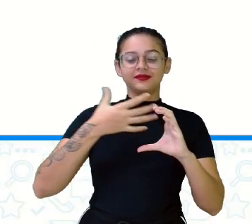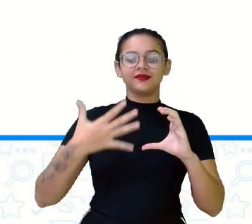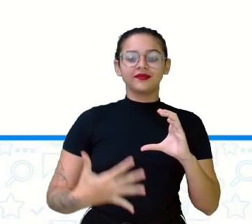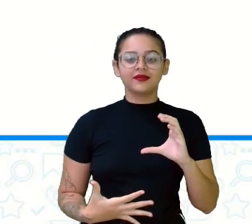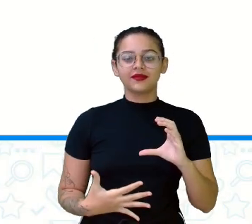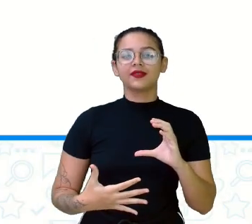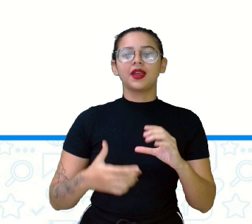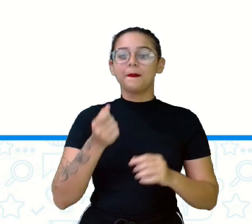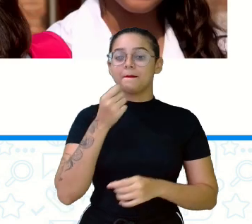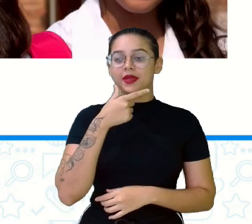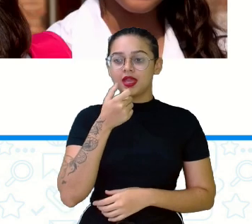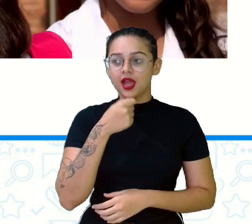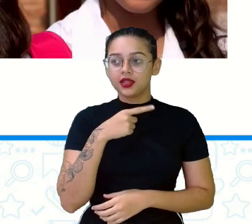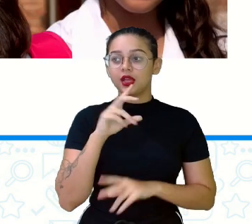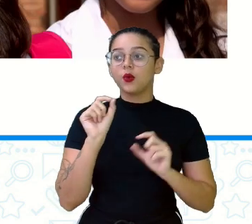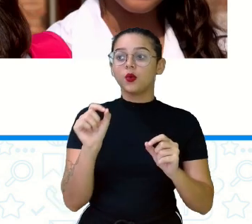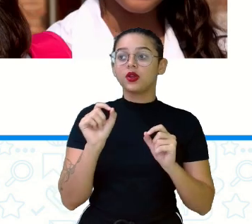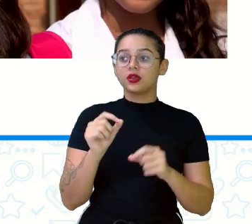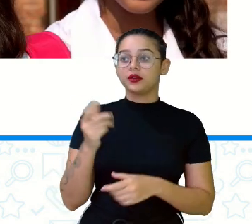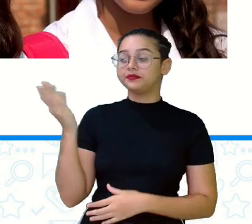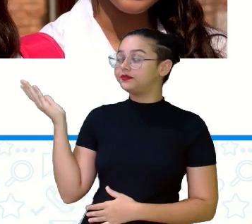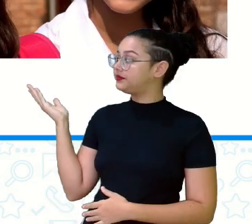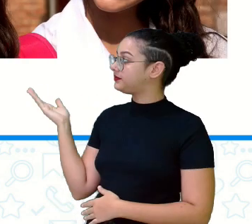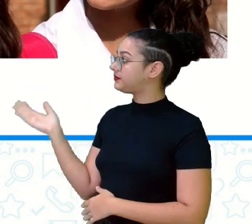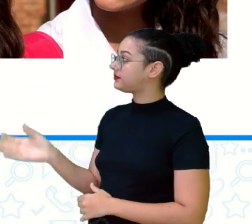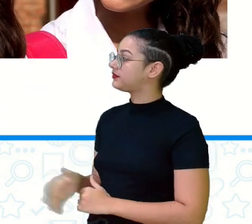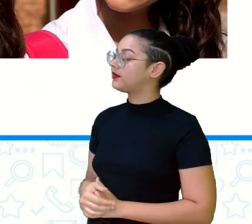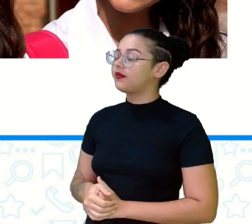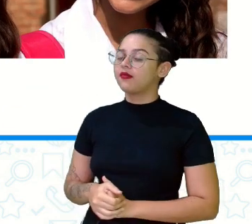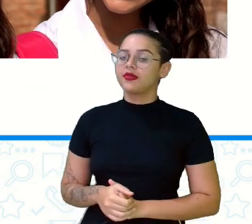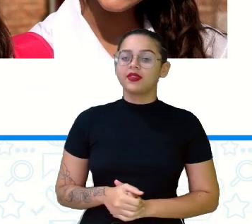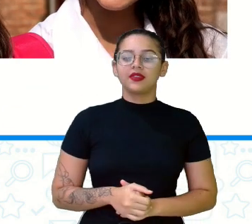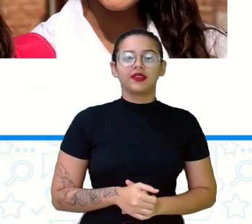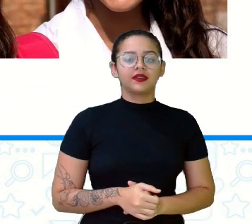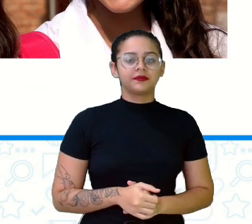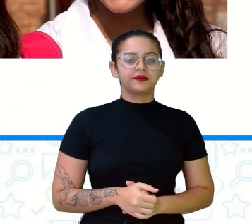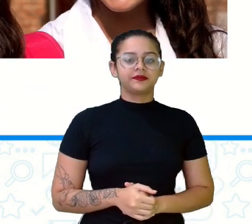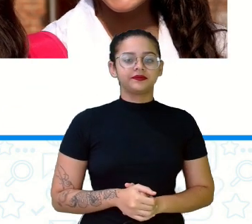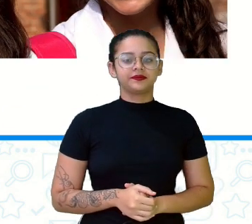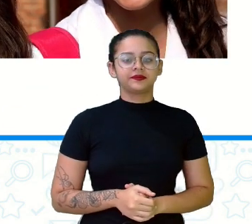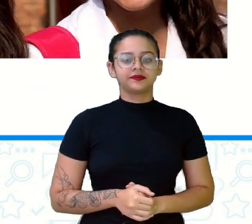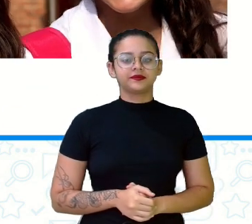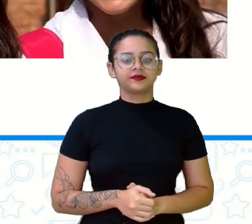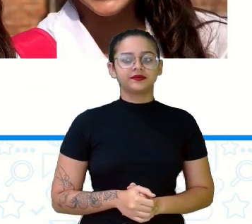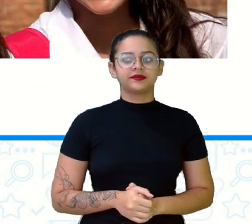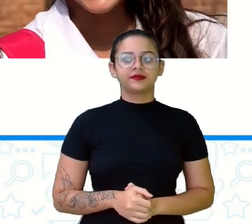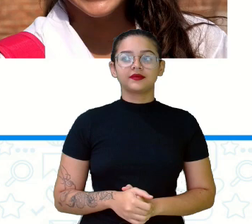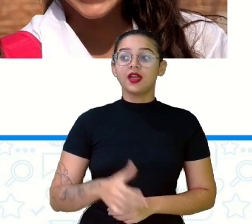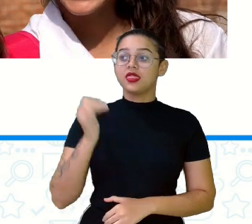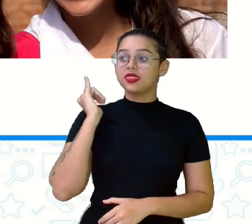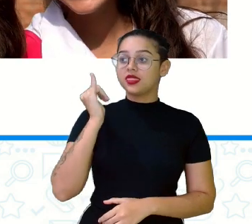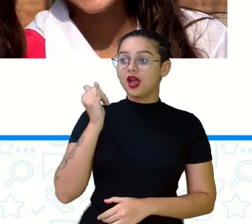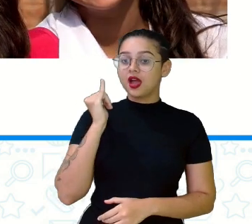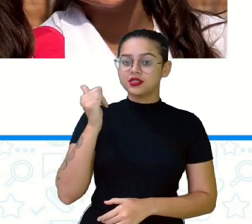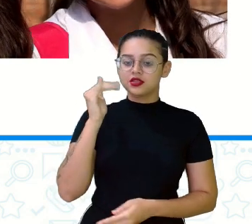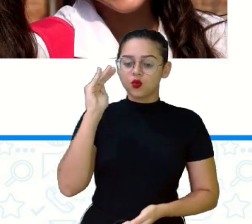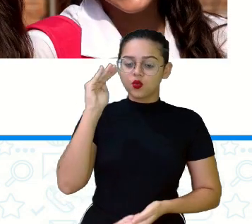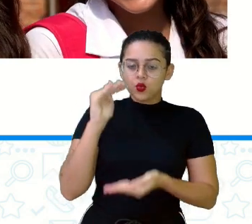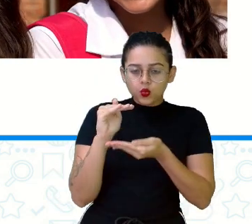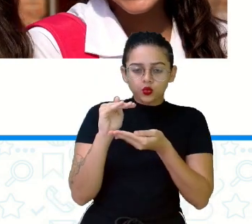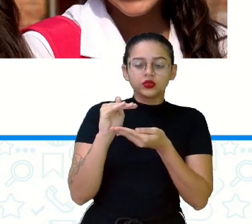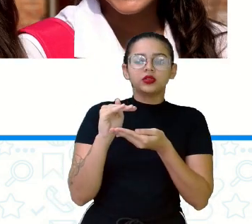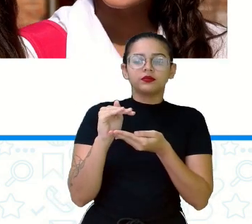das anedotas ou piadas são as seguintes. Acompanha aí comigo, tá, 5º ano? Narração relativamente